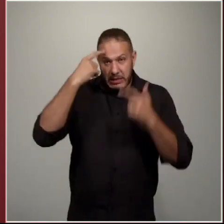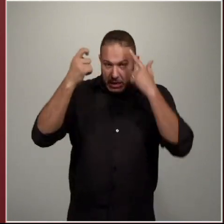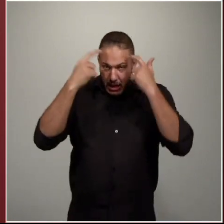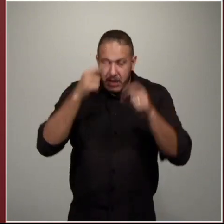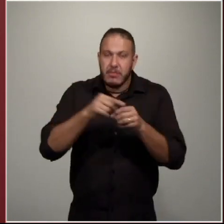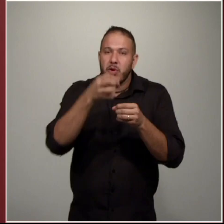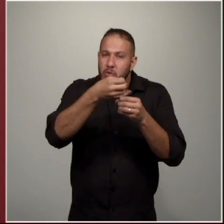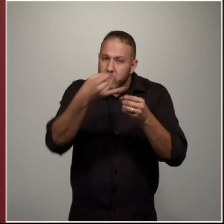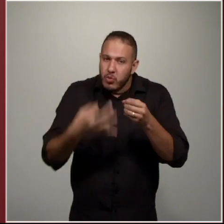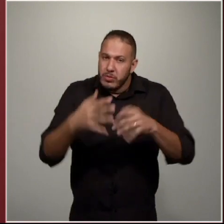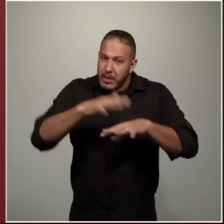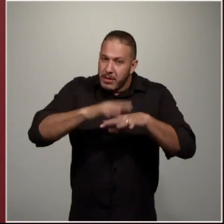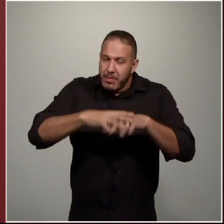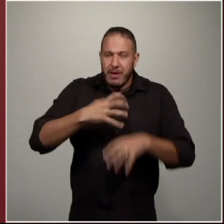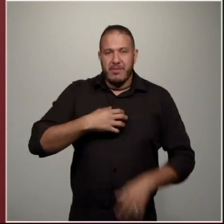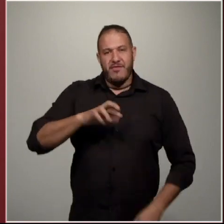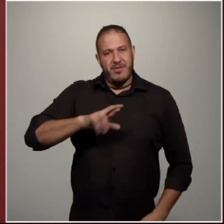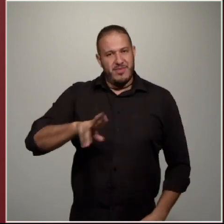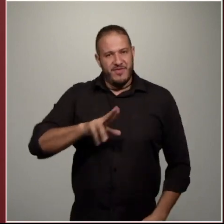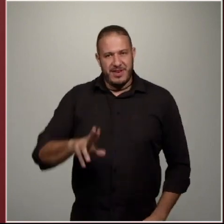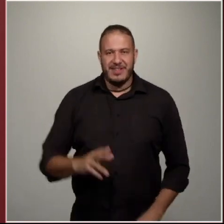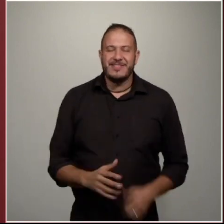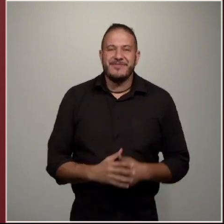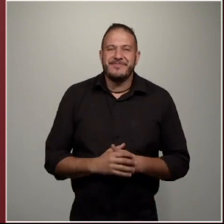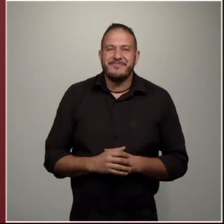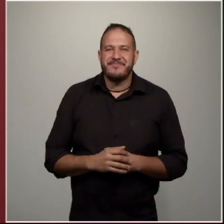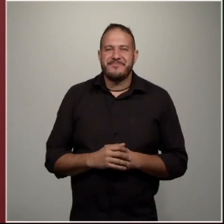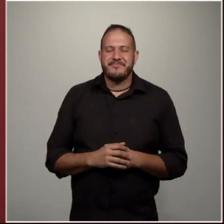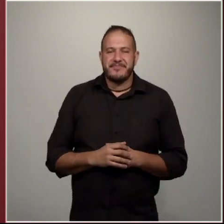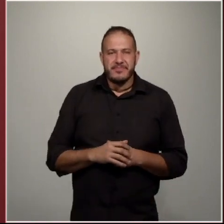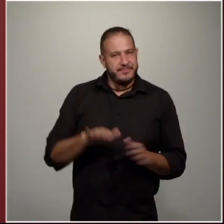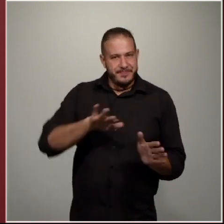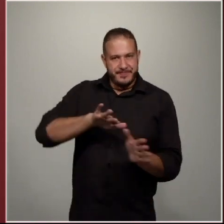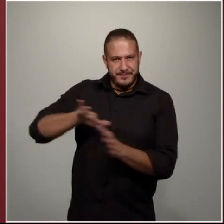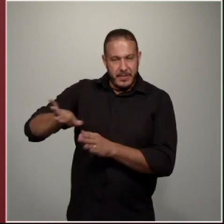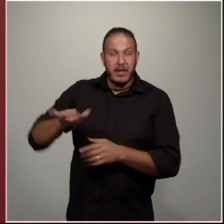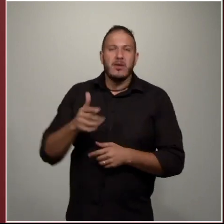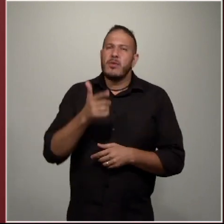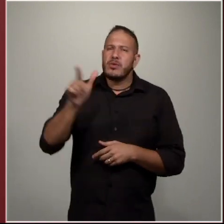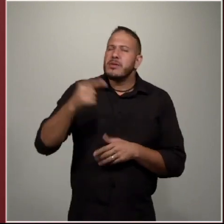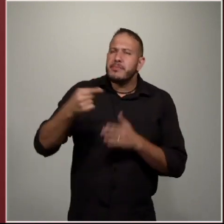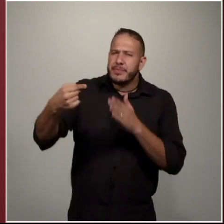é uma outra pergunta é